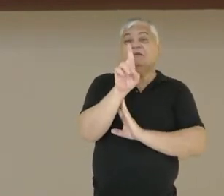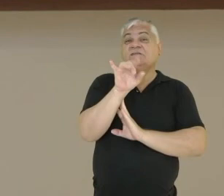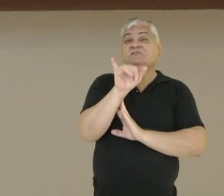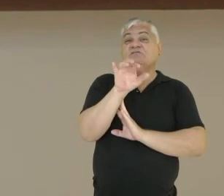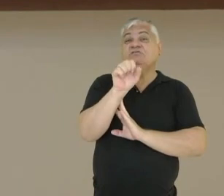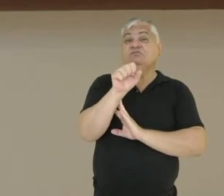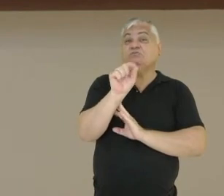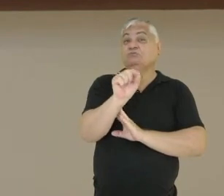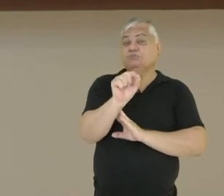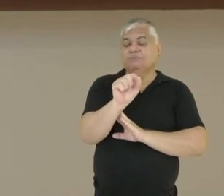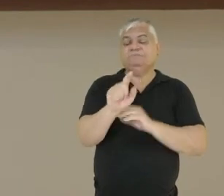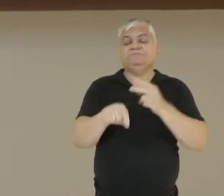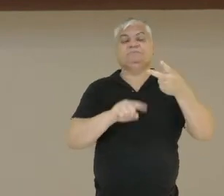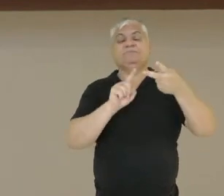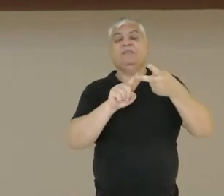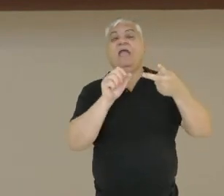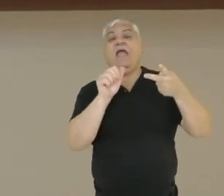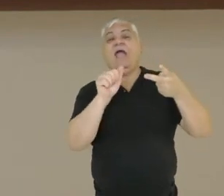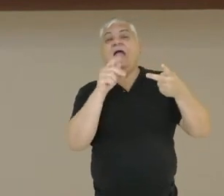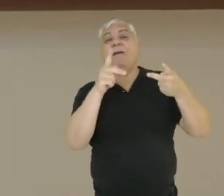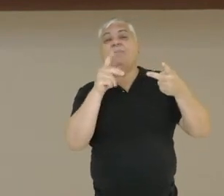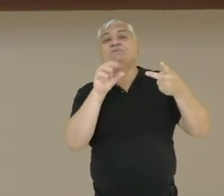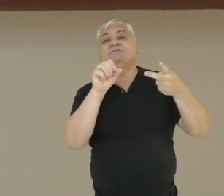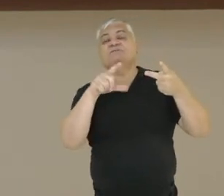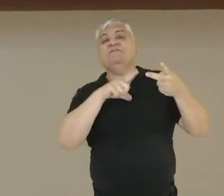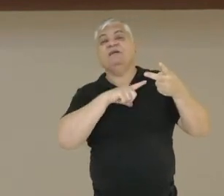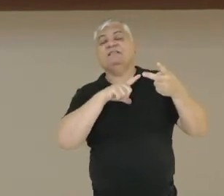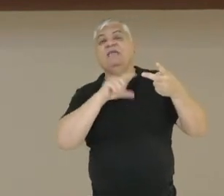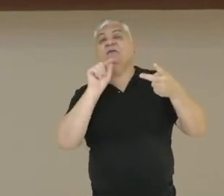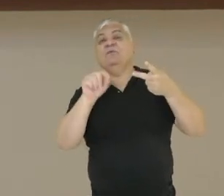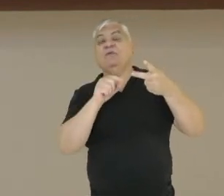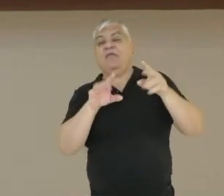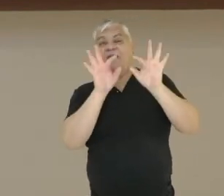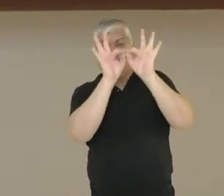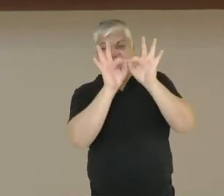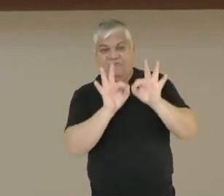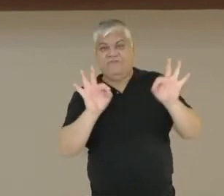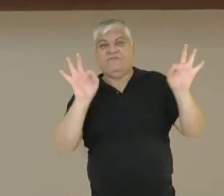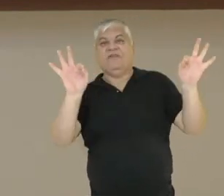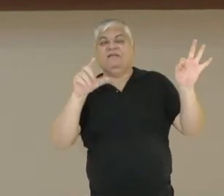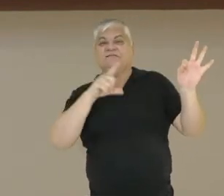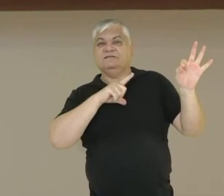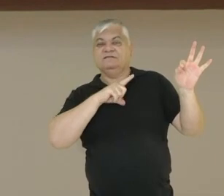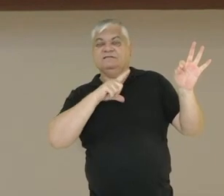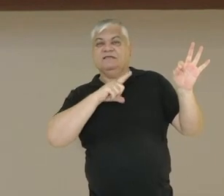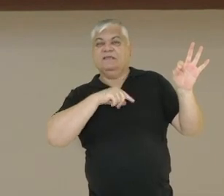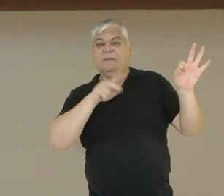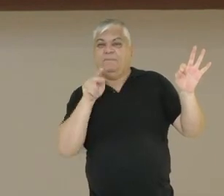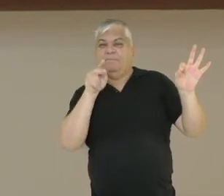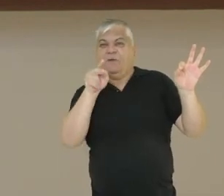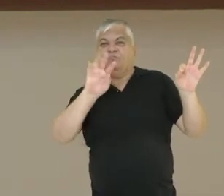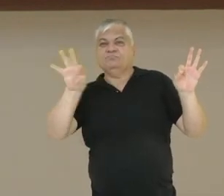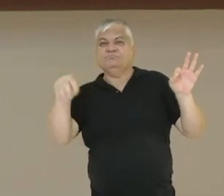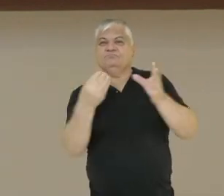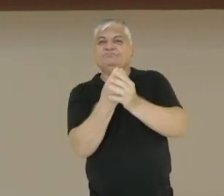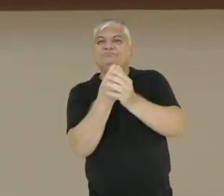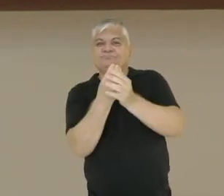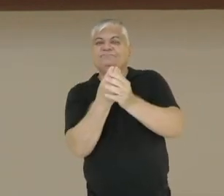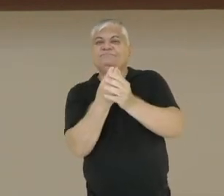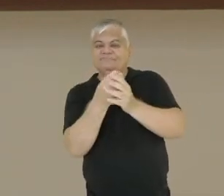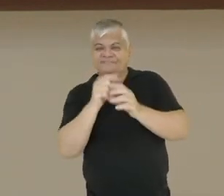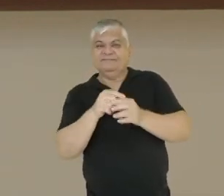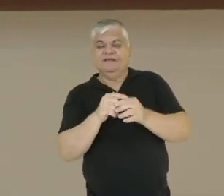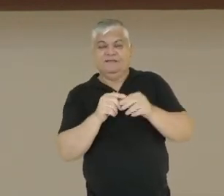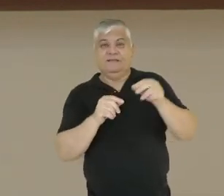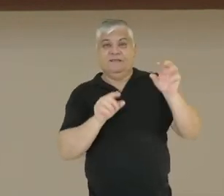completiva nominal, e a apositiva é aquela que exerce função de aposto, só que ela não é um aposto, ela é um pouquinho